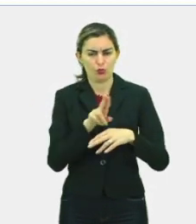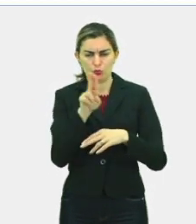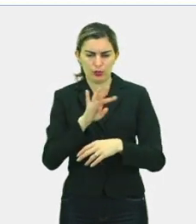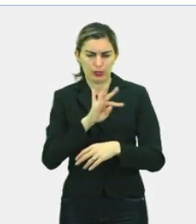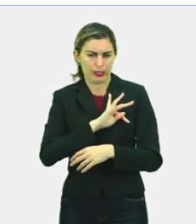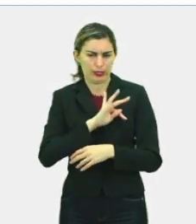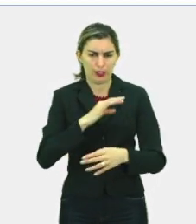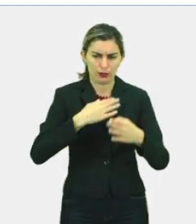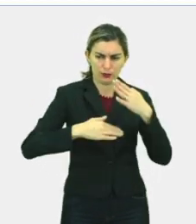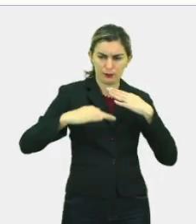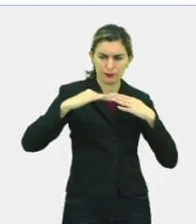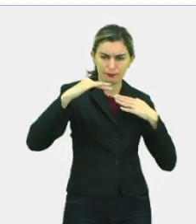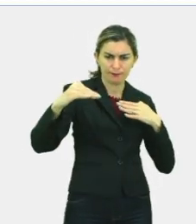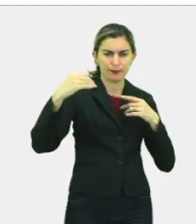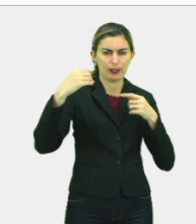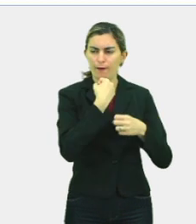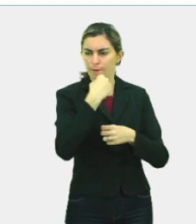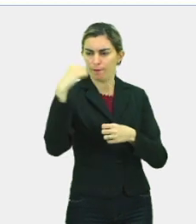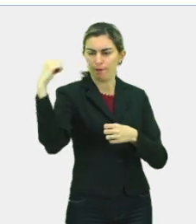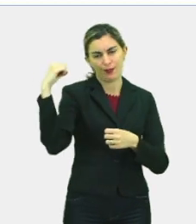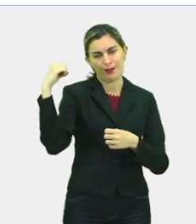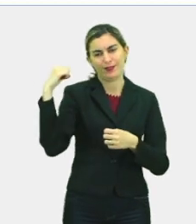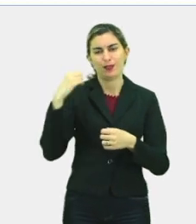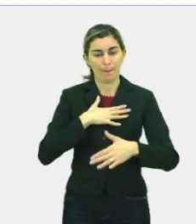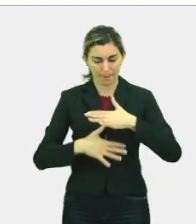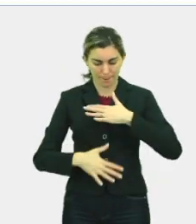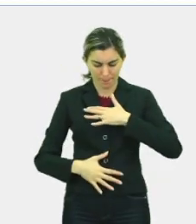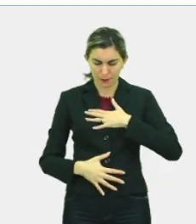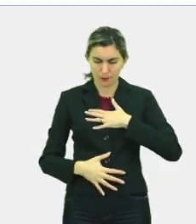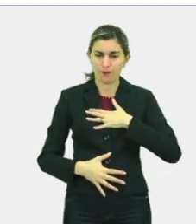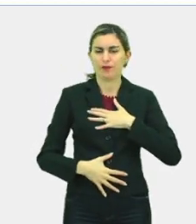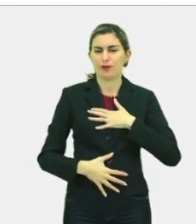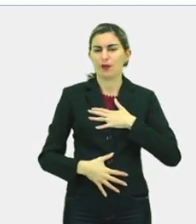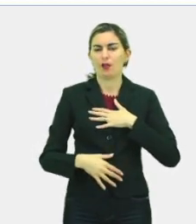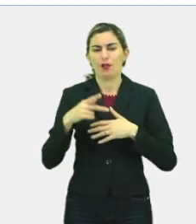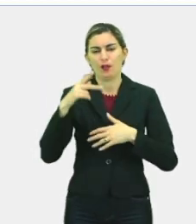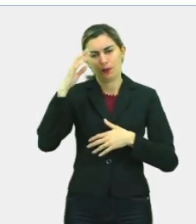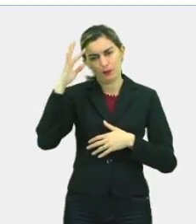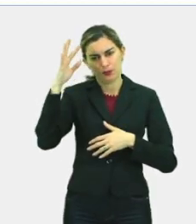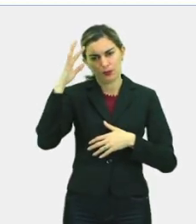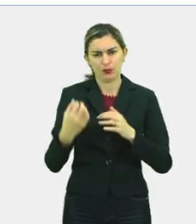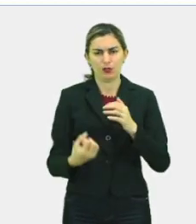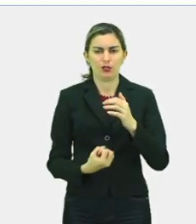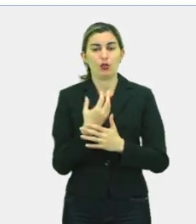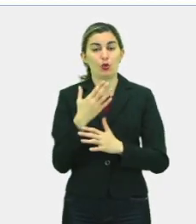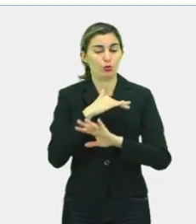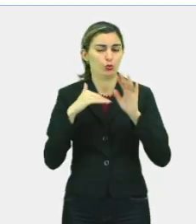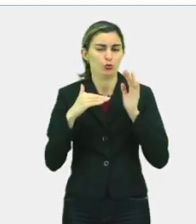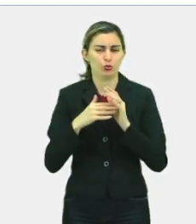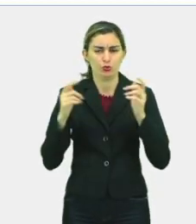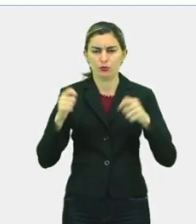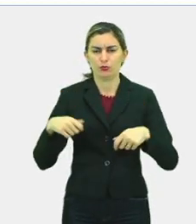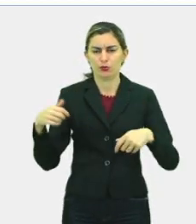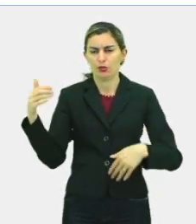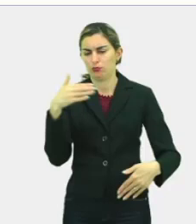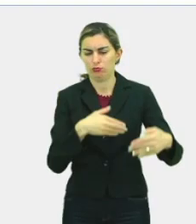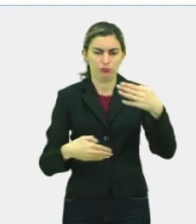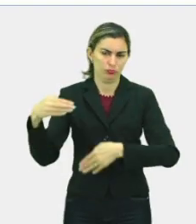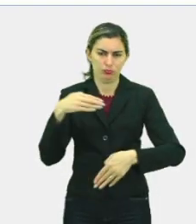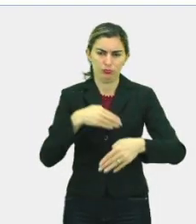utiliza técnicas de ataque e defesa realizadas com o próprio corpo e desde o princípio foi criado para que todos